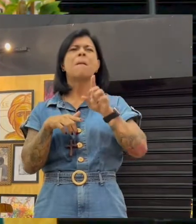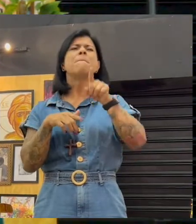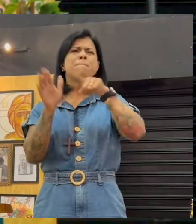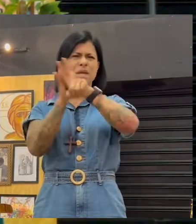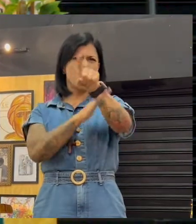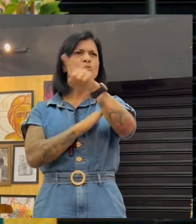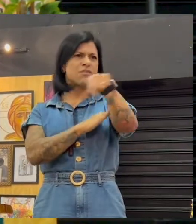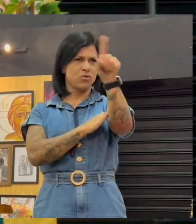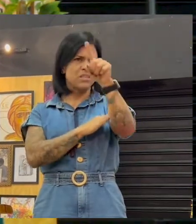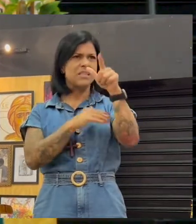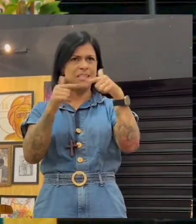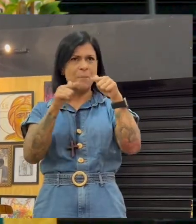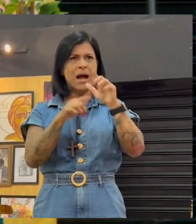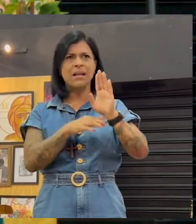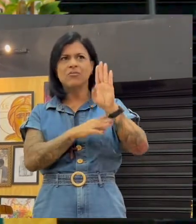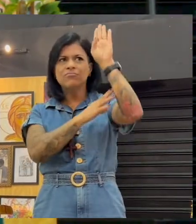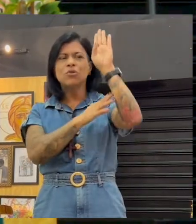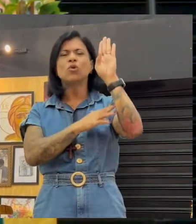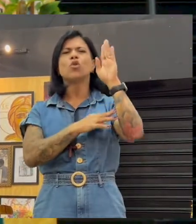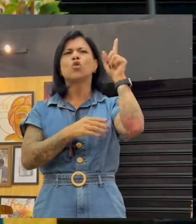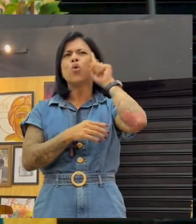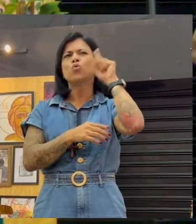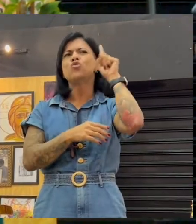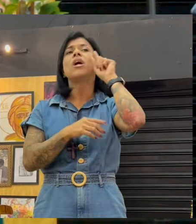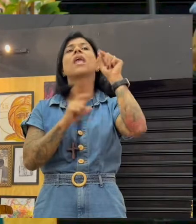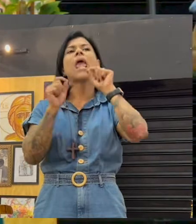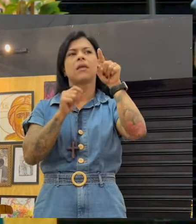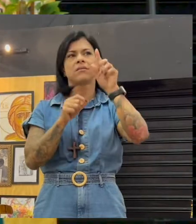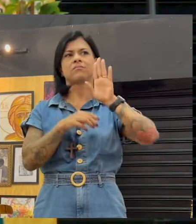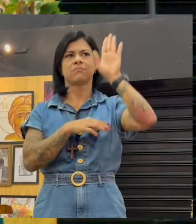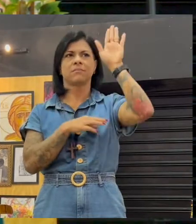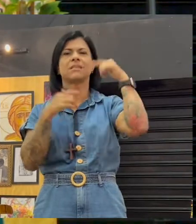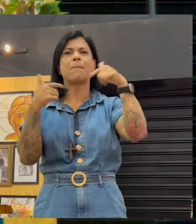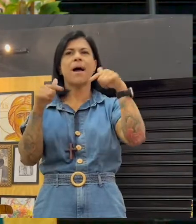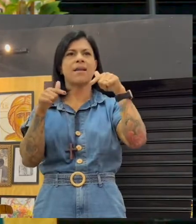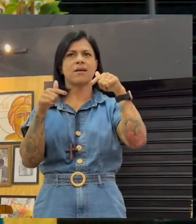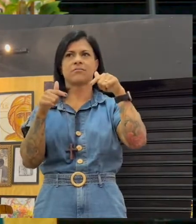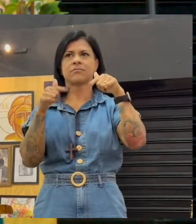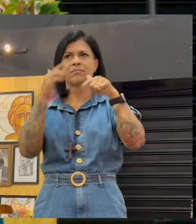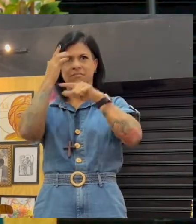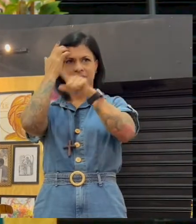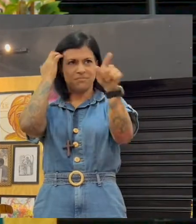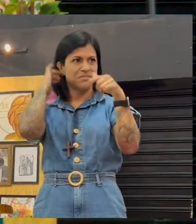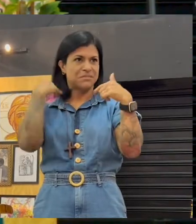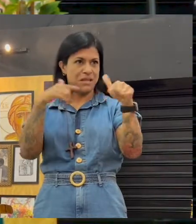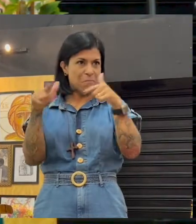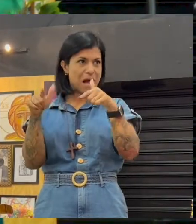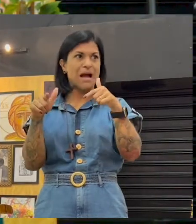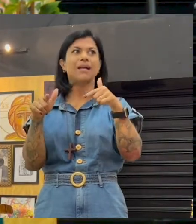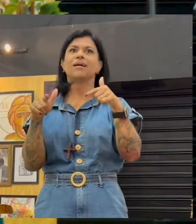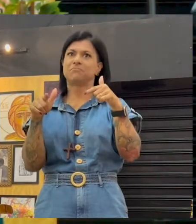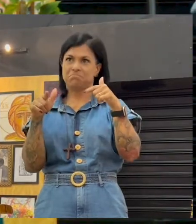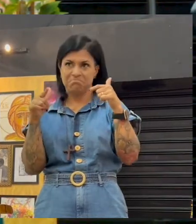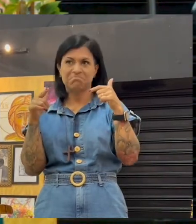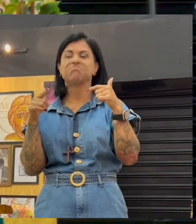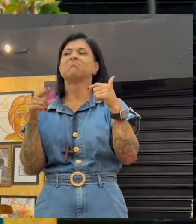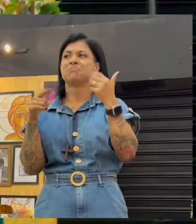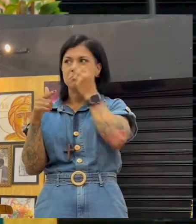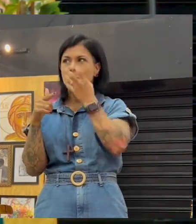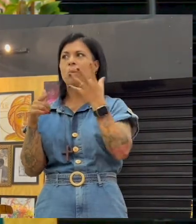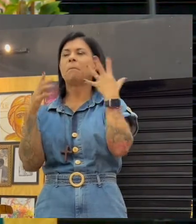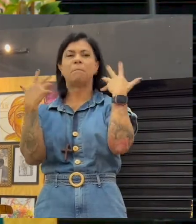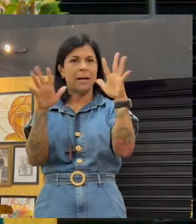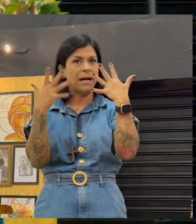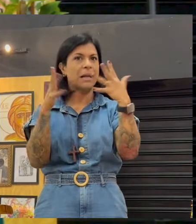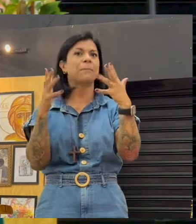mas a gente precisa contar aquele tempo que você está se arrumando, que você está tomando banho, que você toma um café, aquele momento que você está no